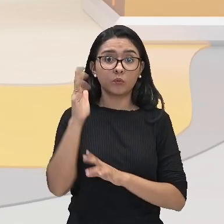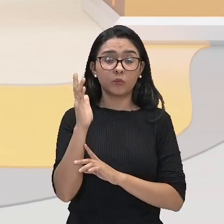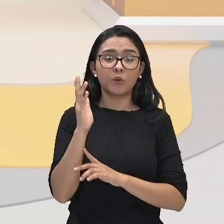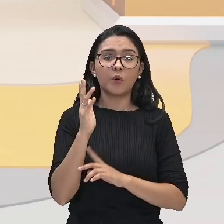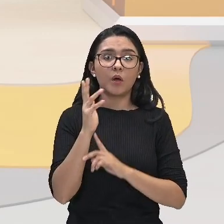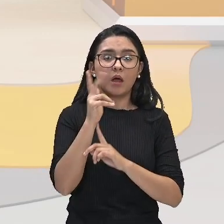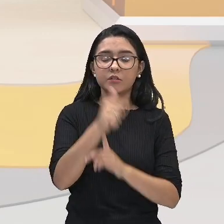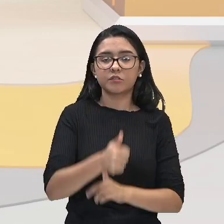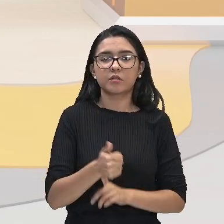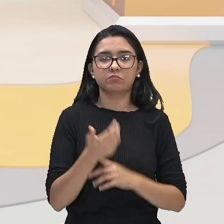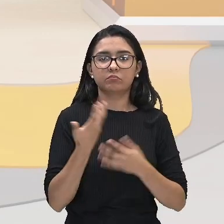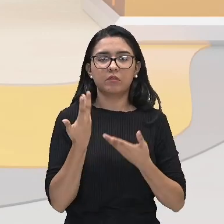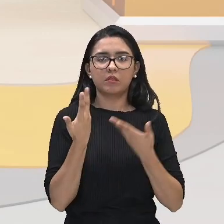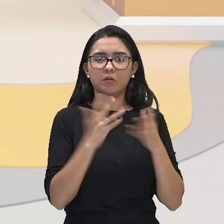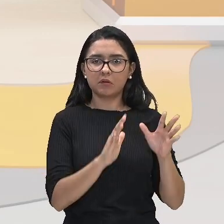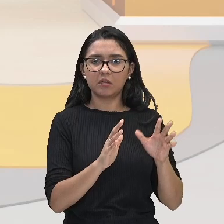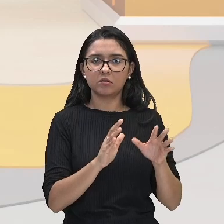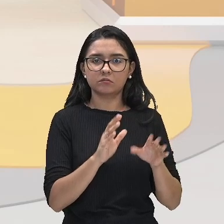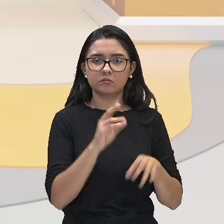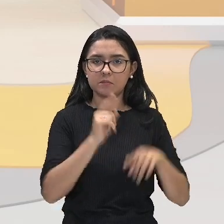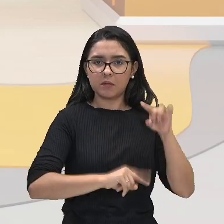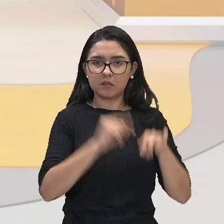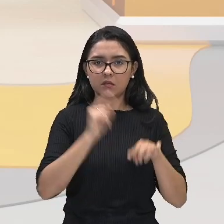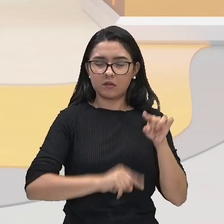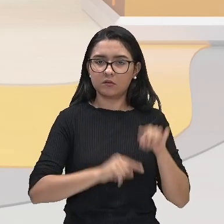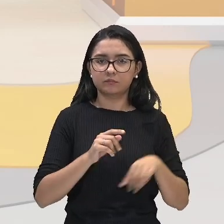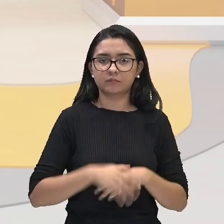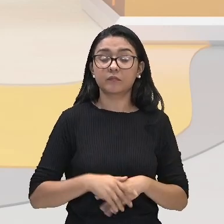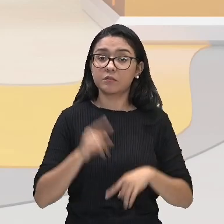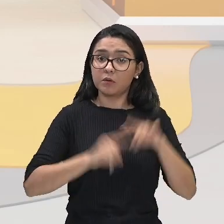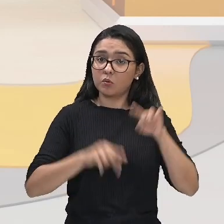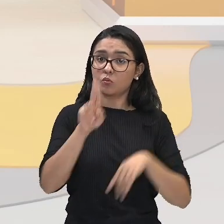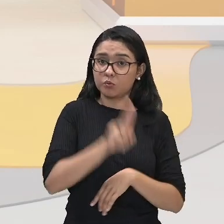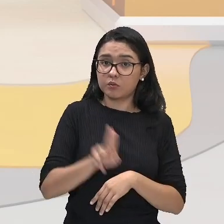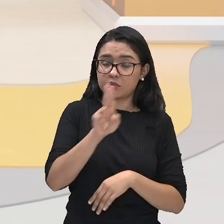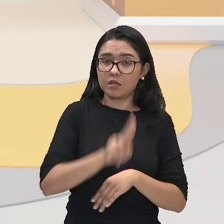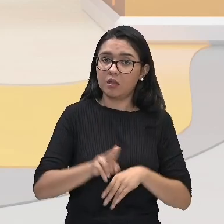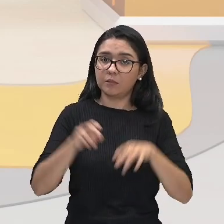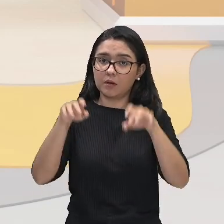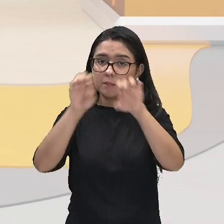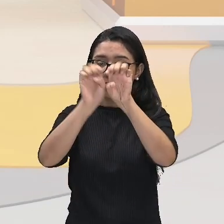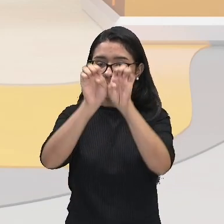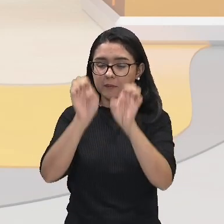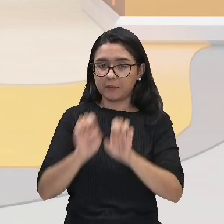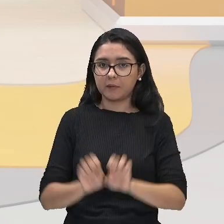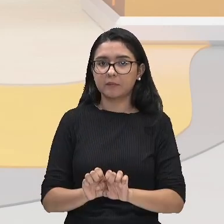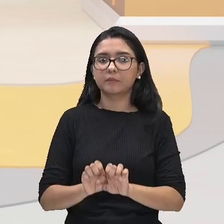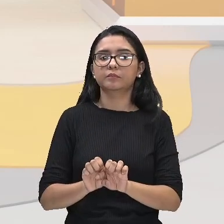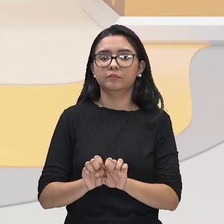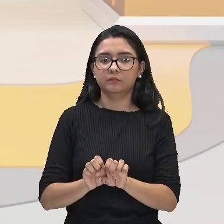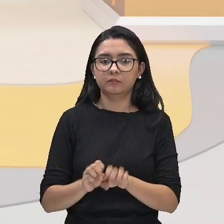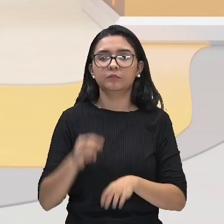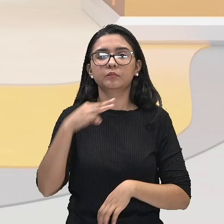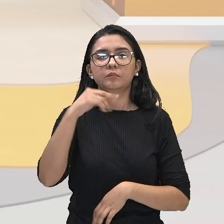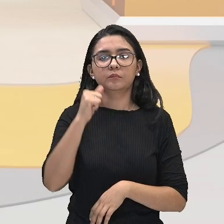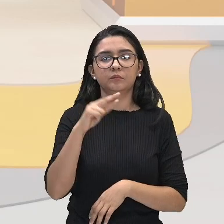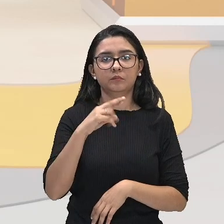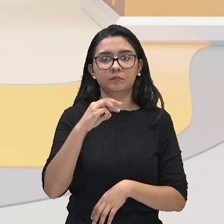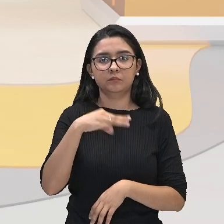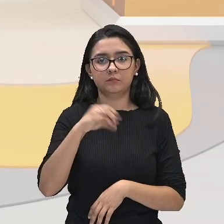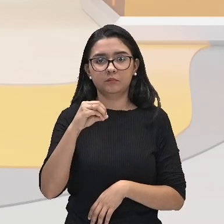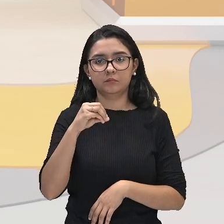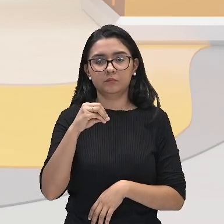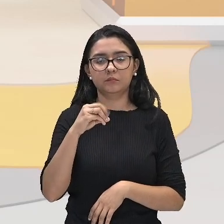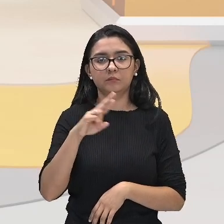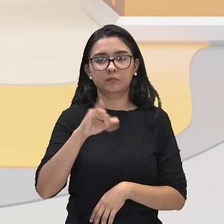né? Esse material ele era bastante utilizado em obras, na escultura, né, tanto o mármore quanto o